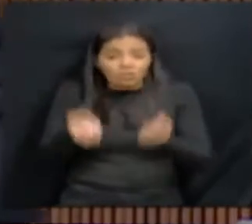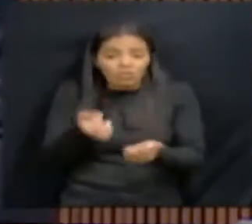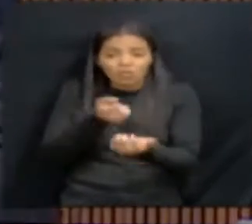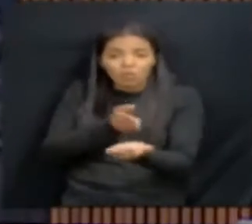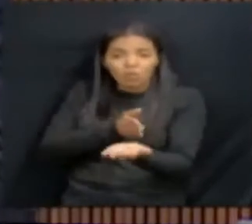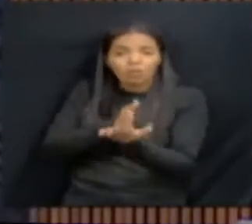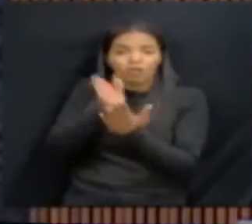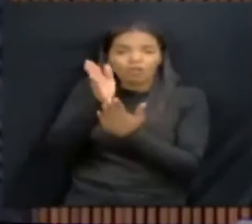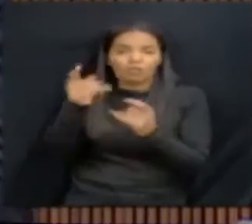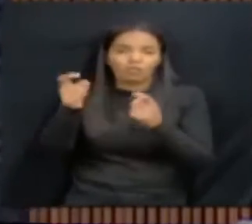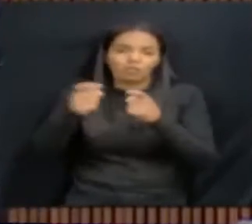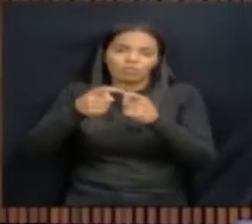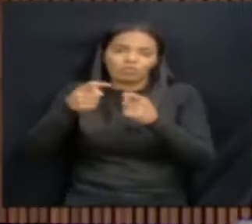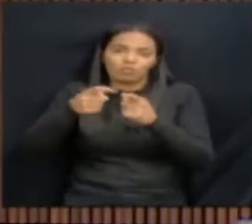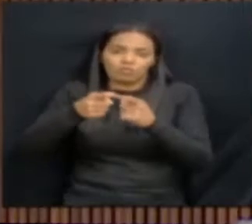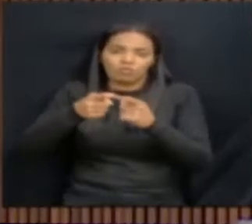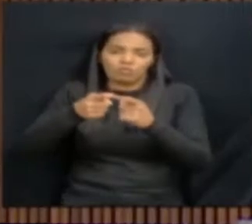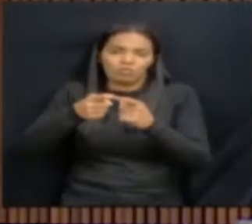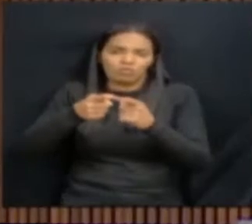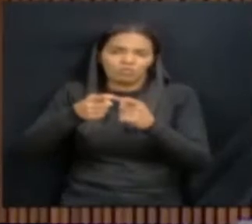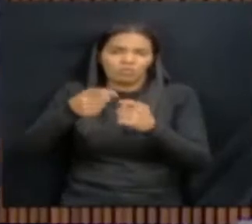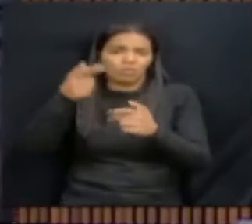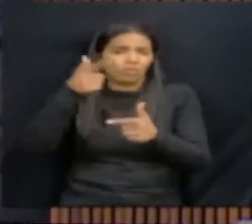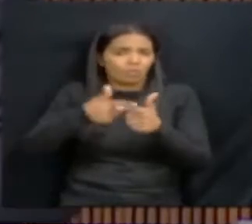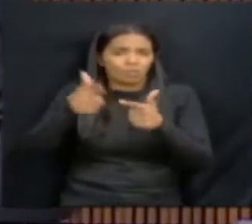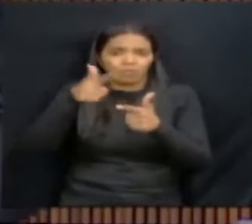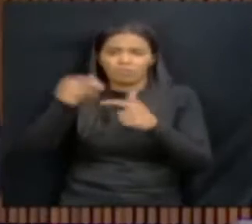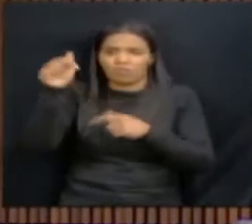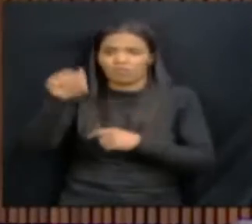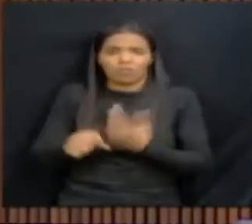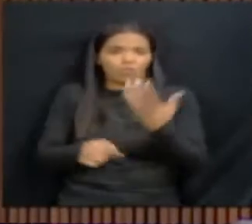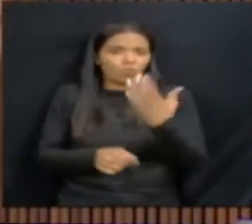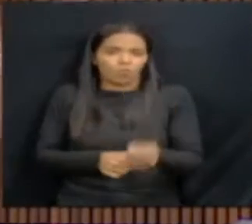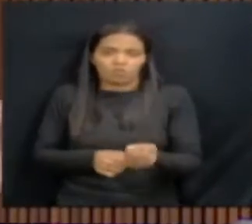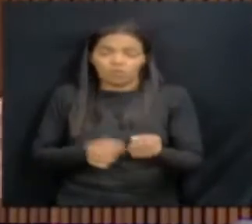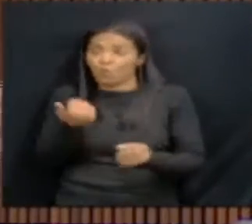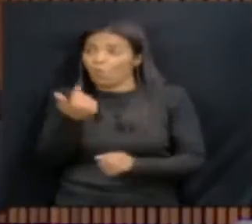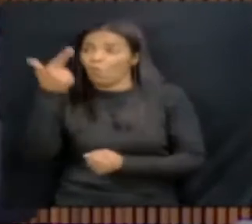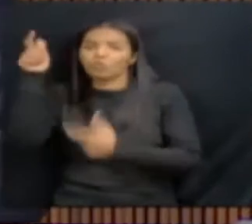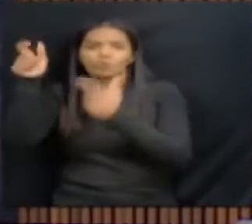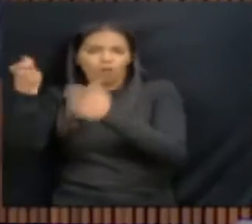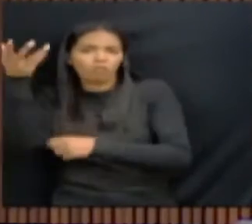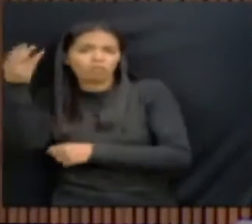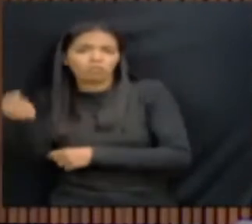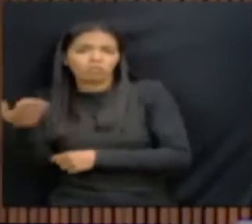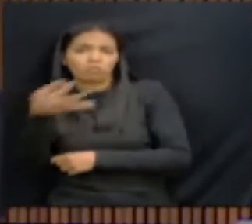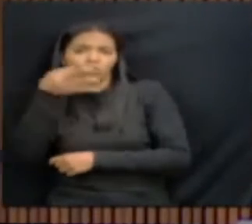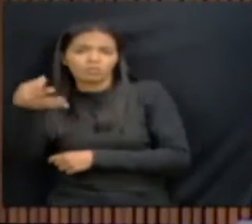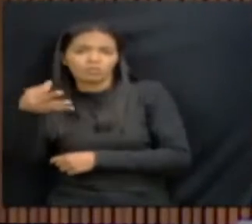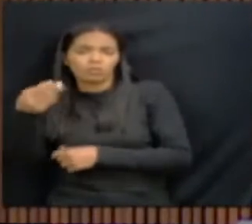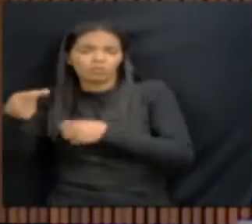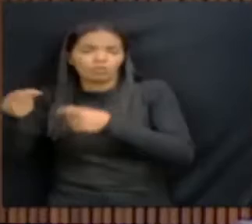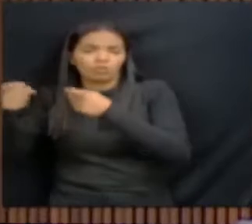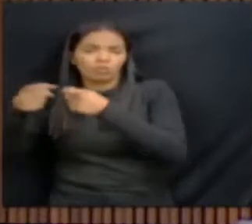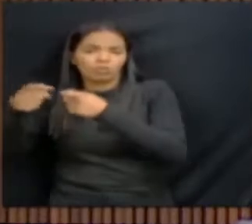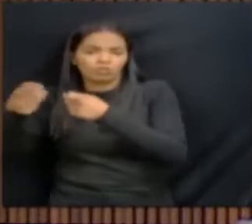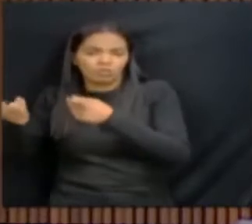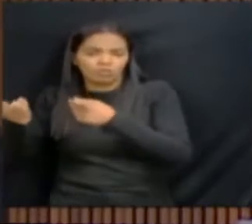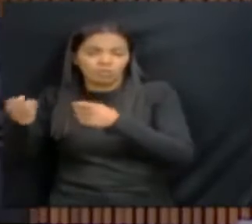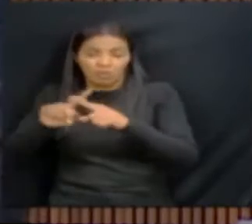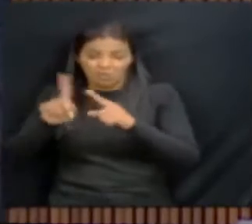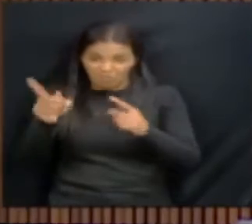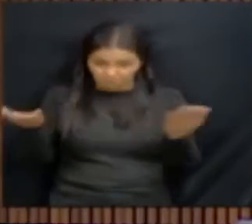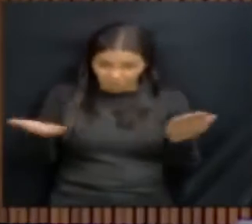pela medicina aqui é muito maior que em outros lugares. E a gente achar que politizar esse processo,